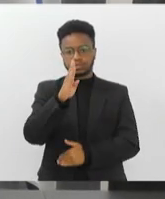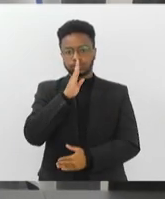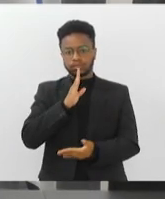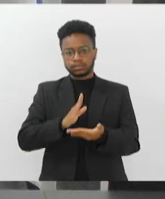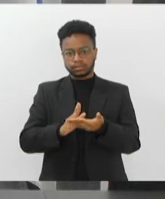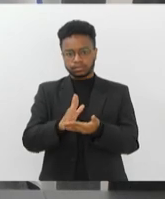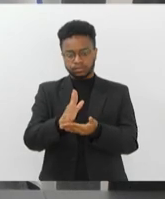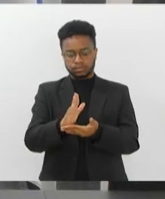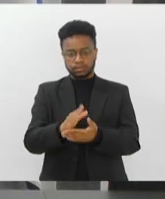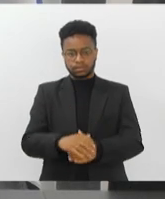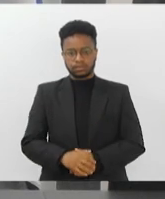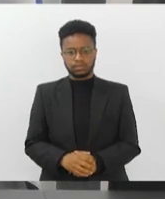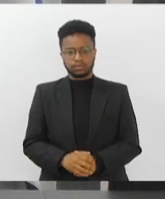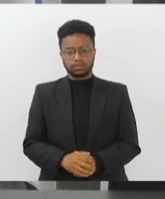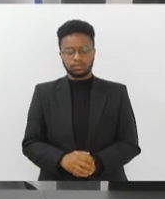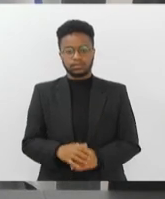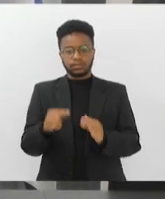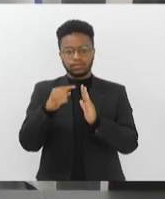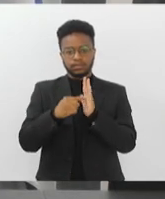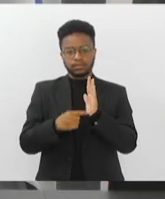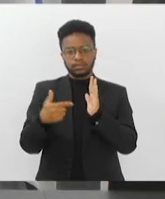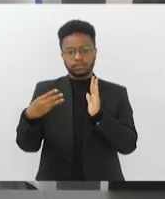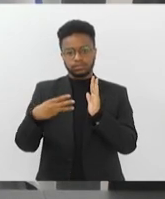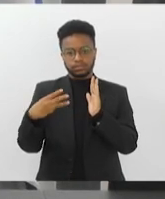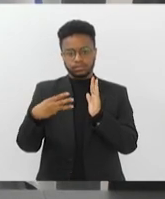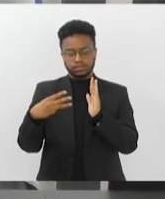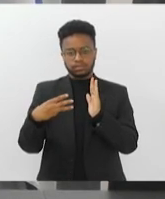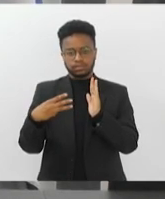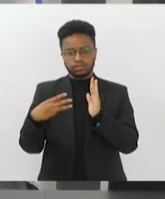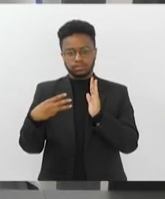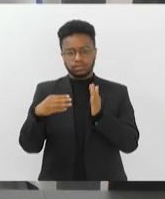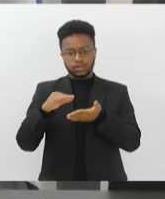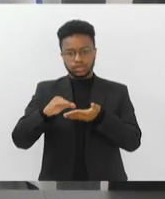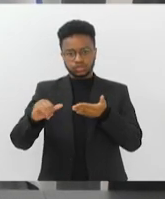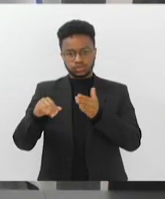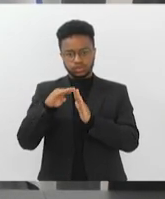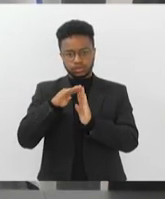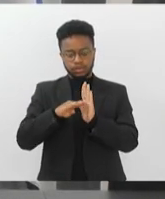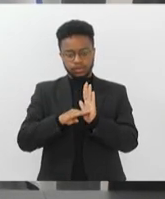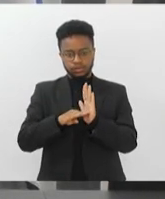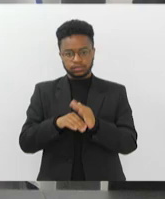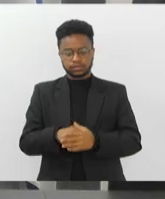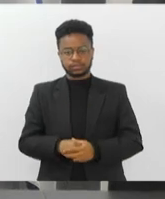como estão, aprovado. O item 3 foi retirado de